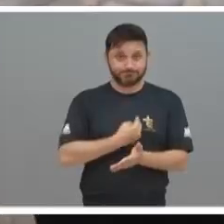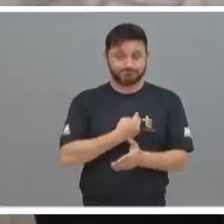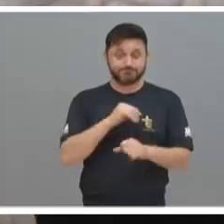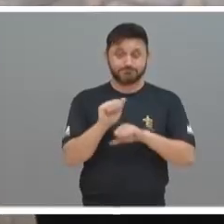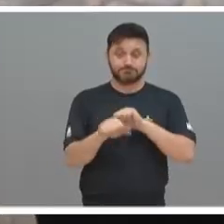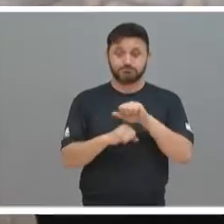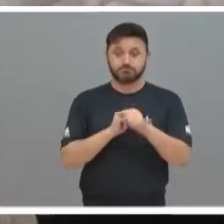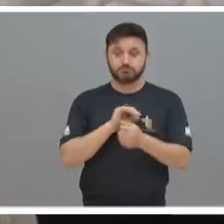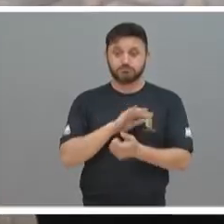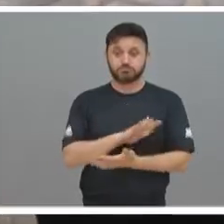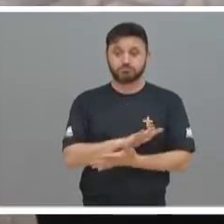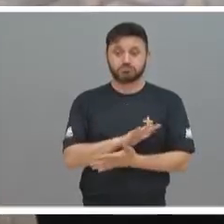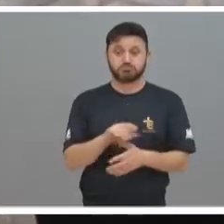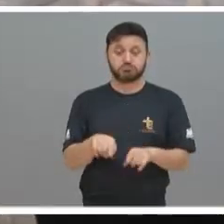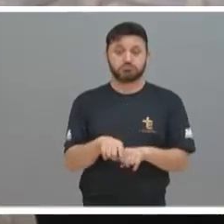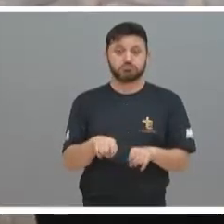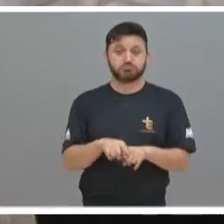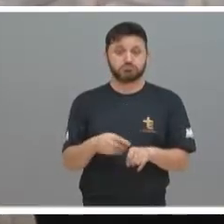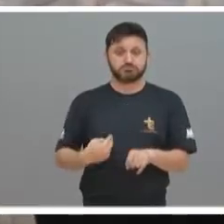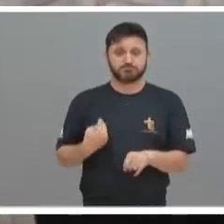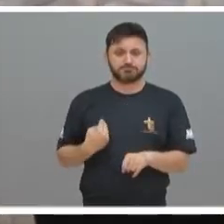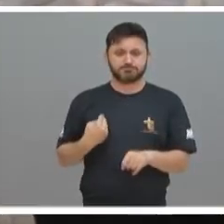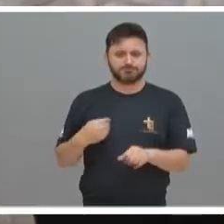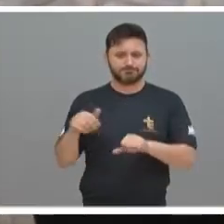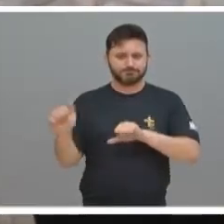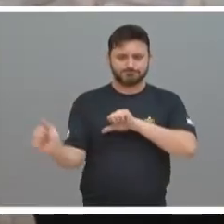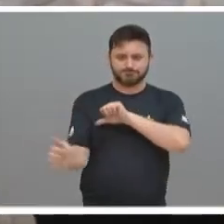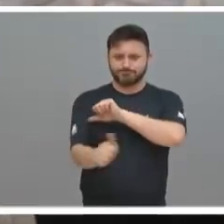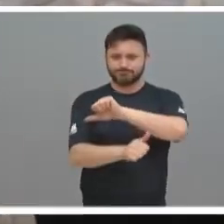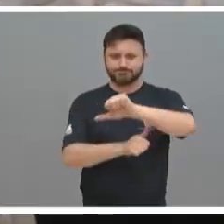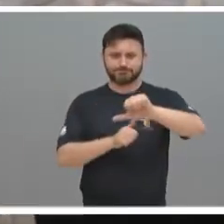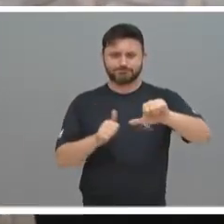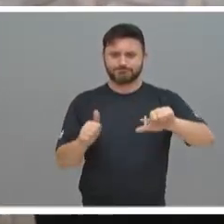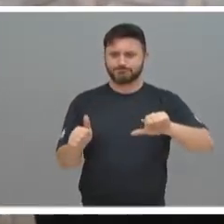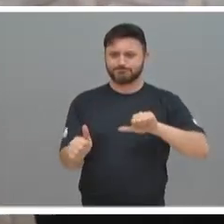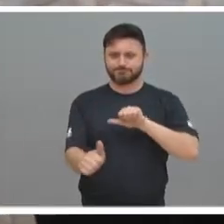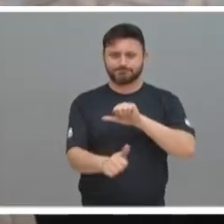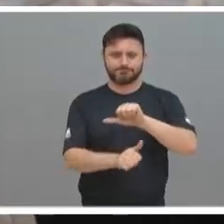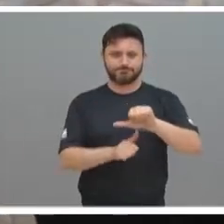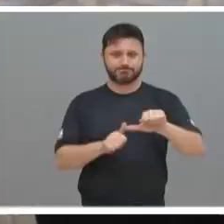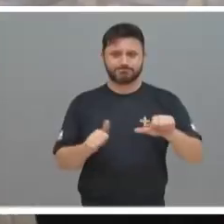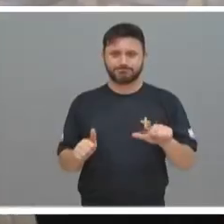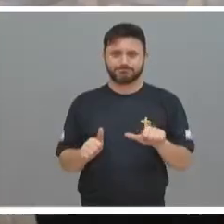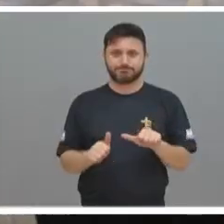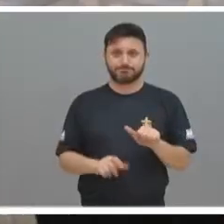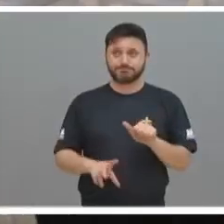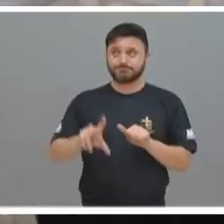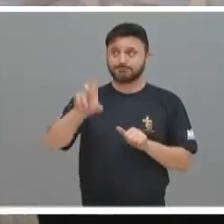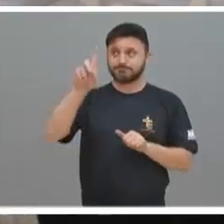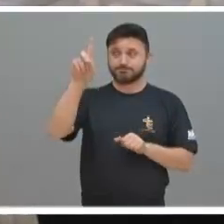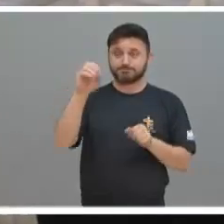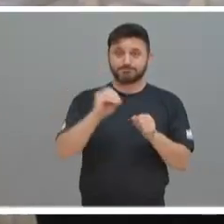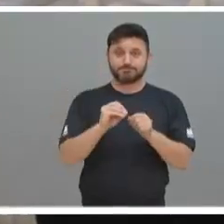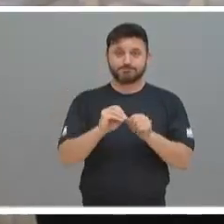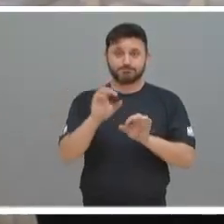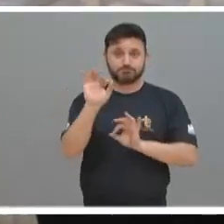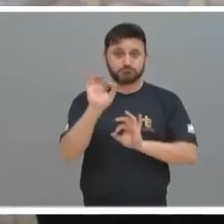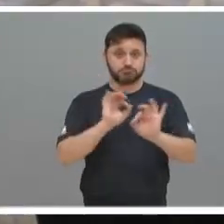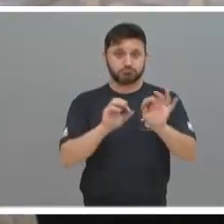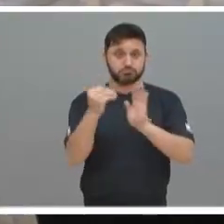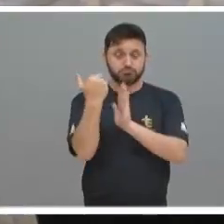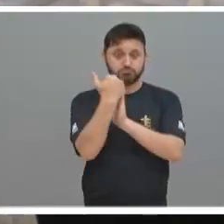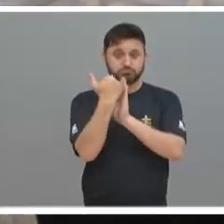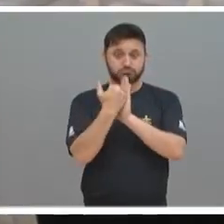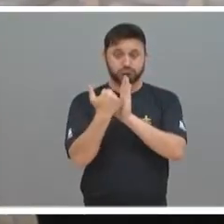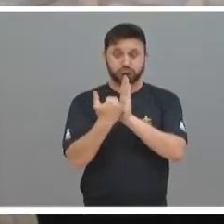vida, é conversão, é mudança. O projeto de Deus, o